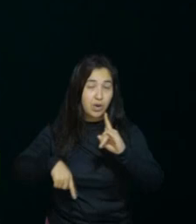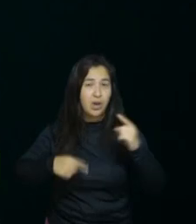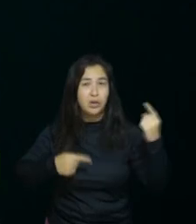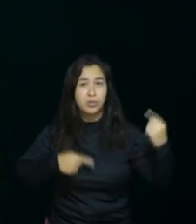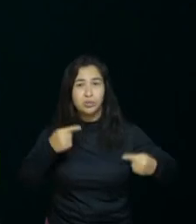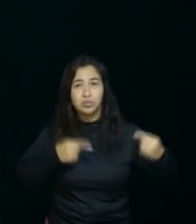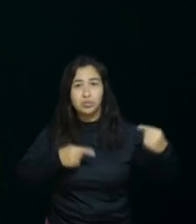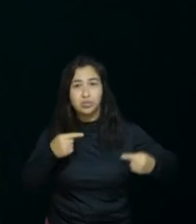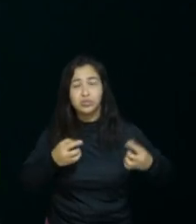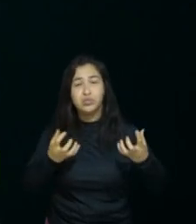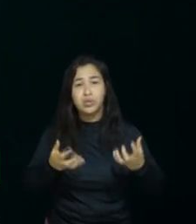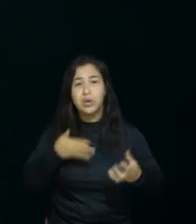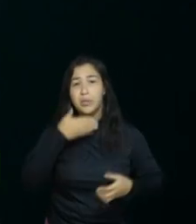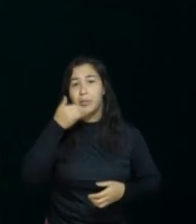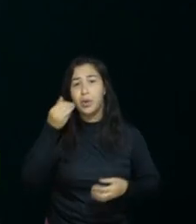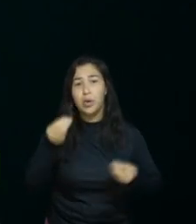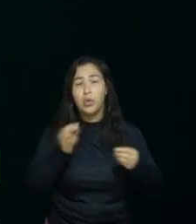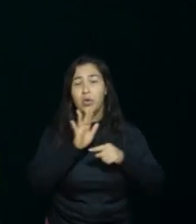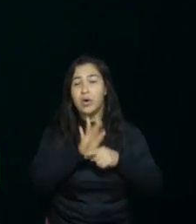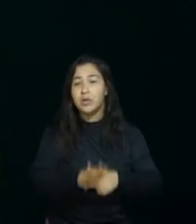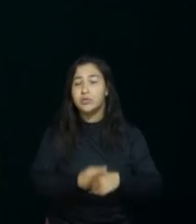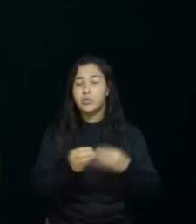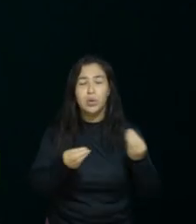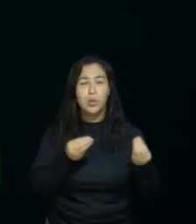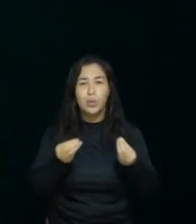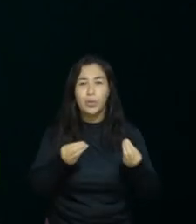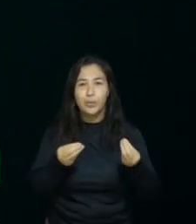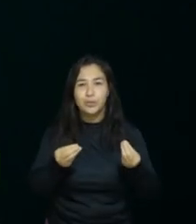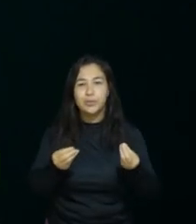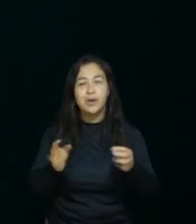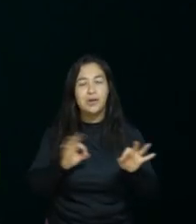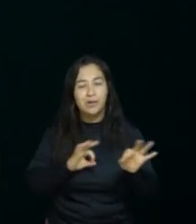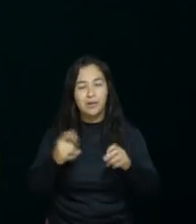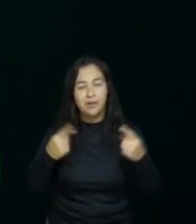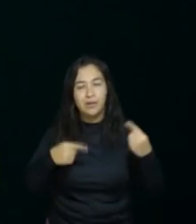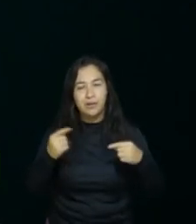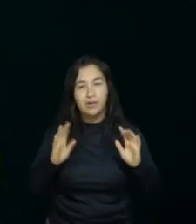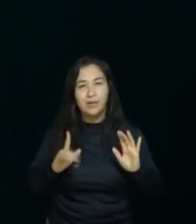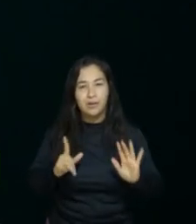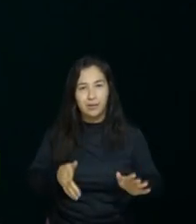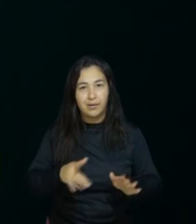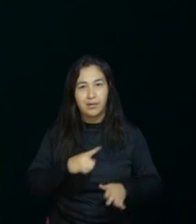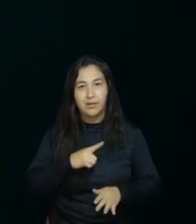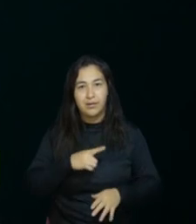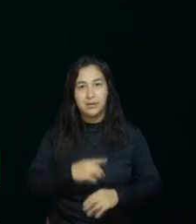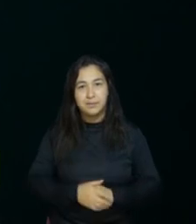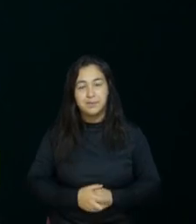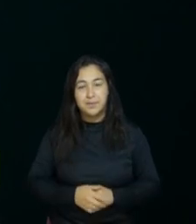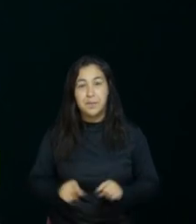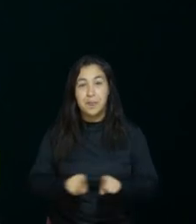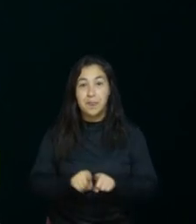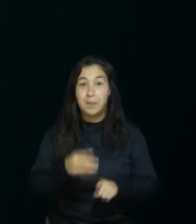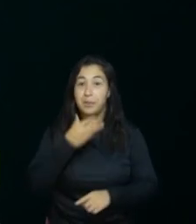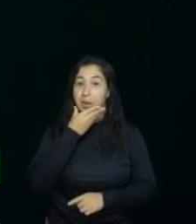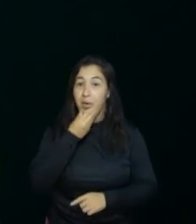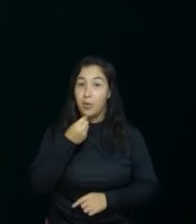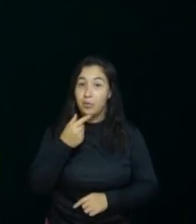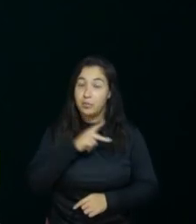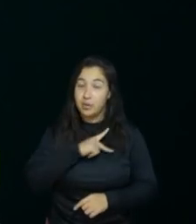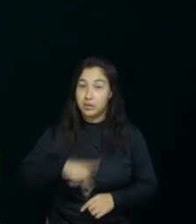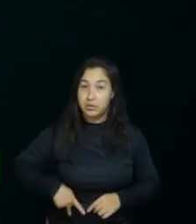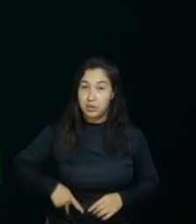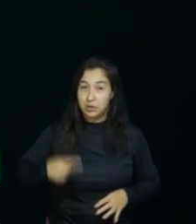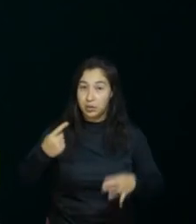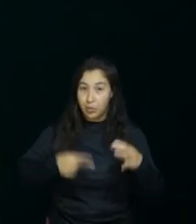para ser o melhor para a sociedade. E aí nós temos aqui o senhor Dario Tomazelli Júnior, que é o presidente da comissão, e